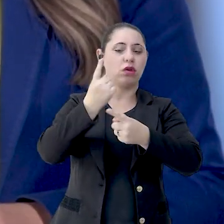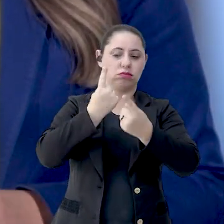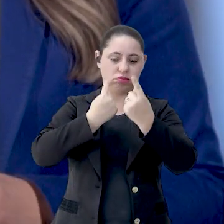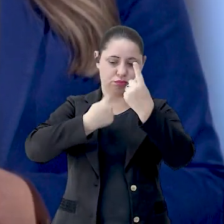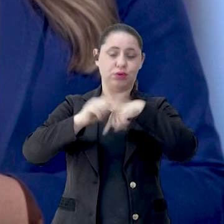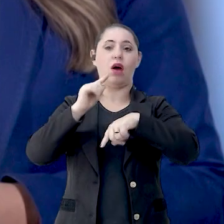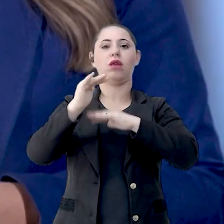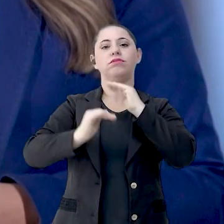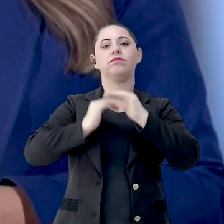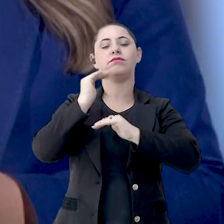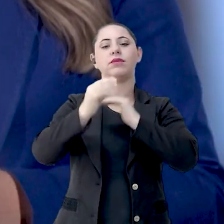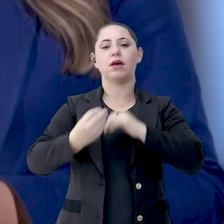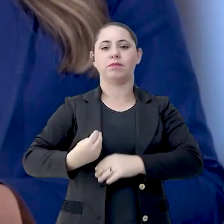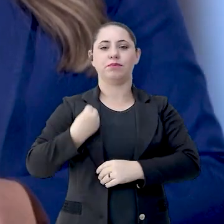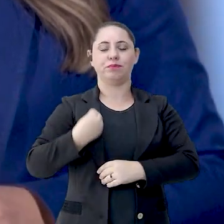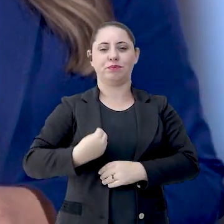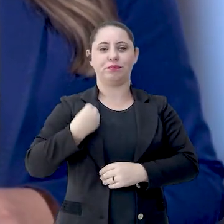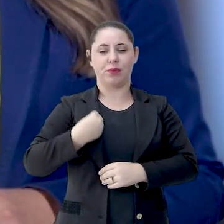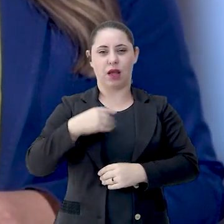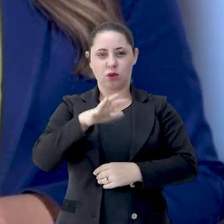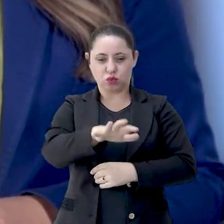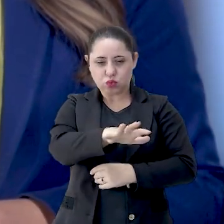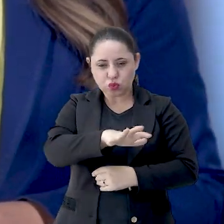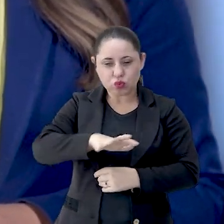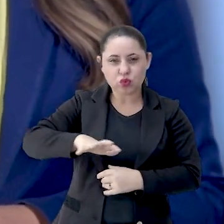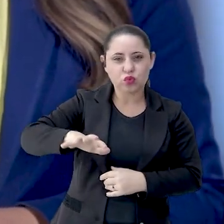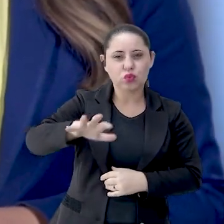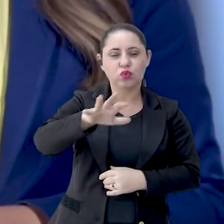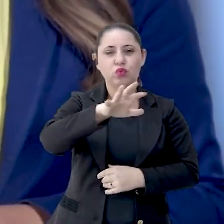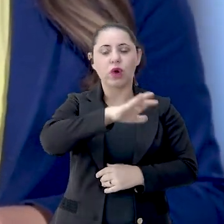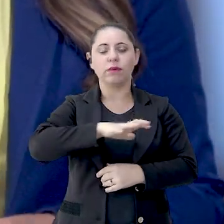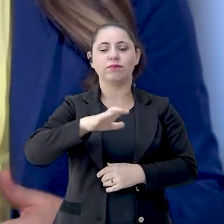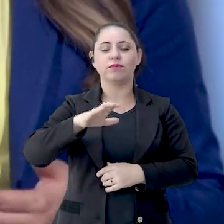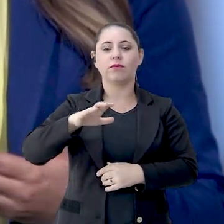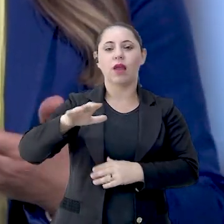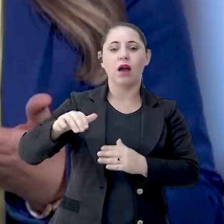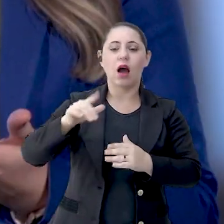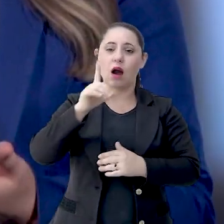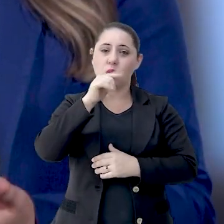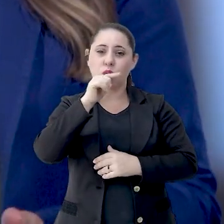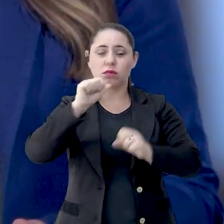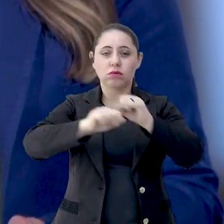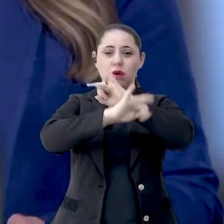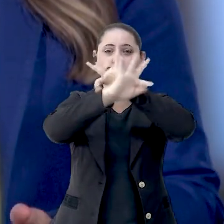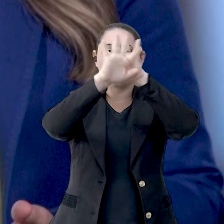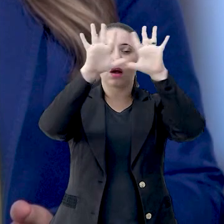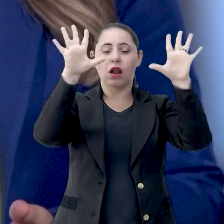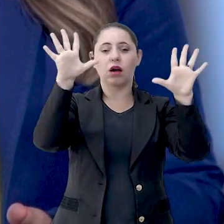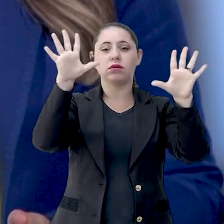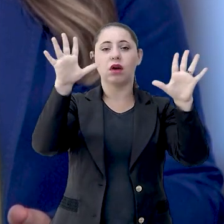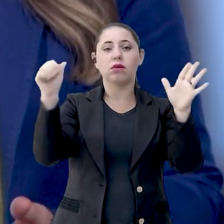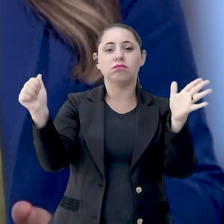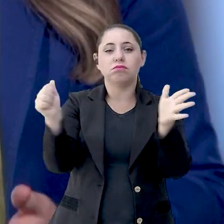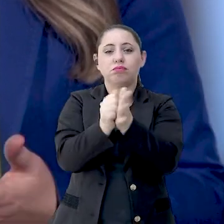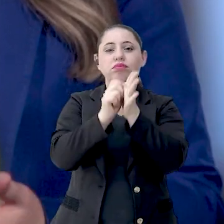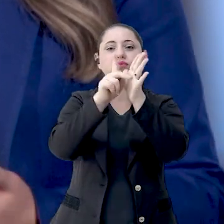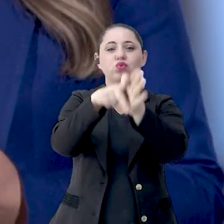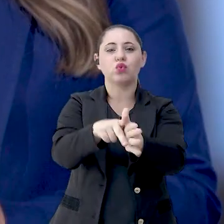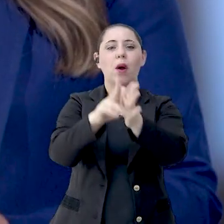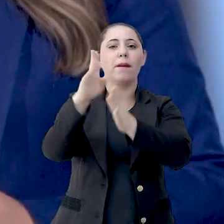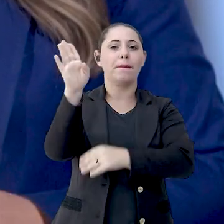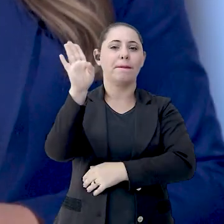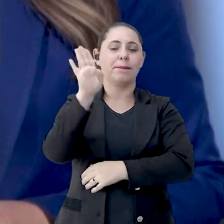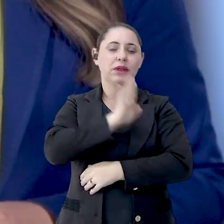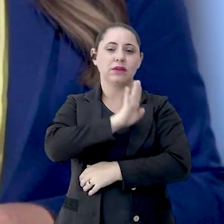Brasilândia, Cacilândia, Chapadão do Sul, Inocência, Paraíso das Águas, Paranaíba,